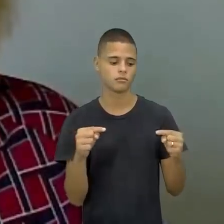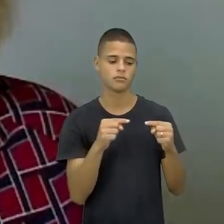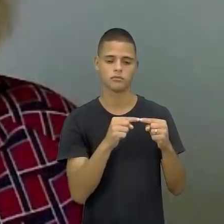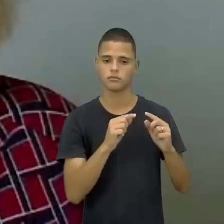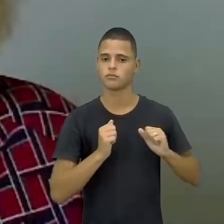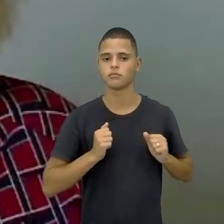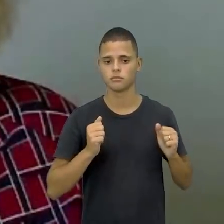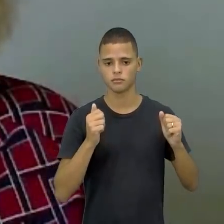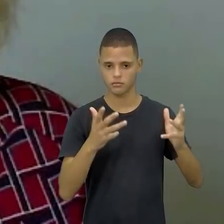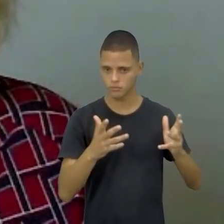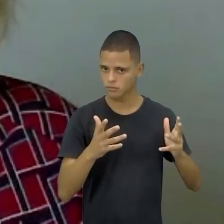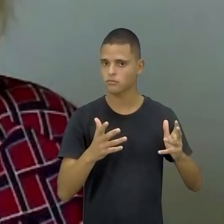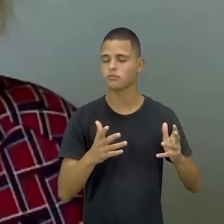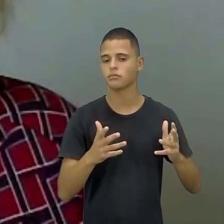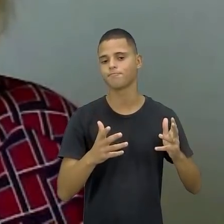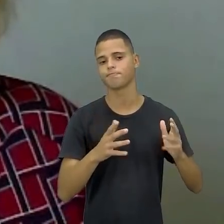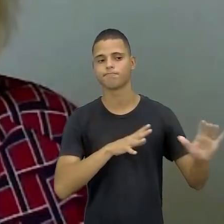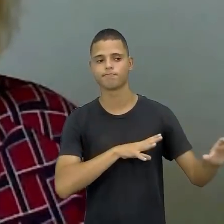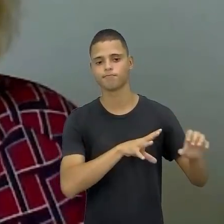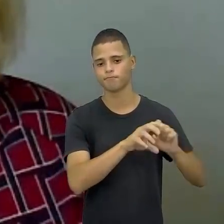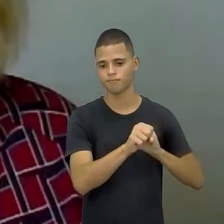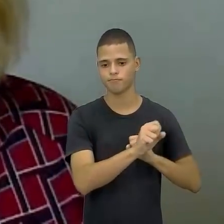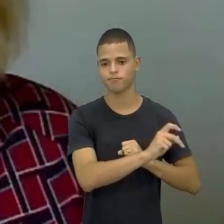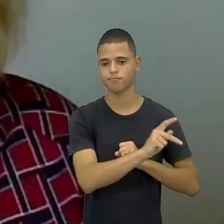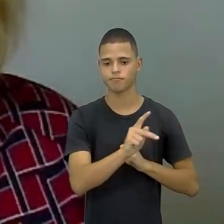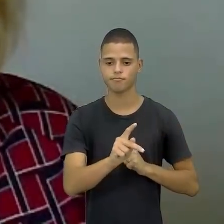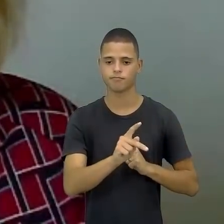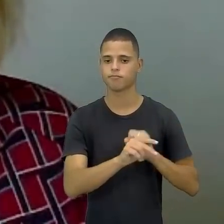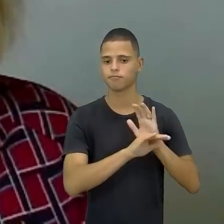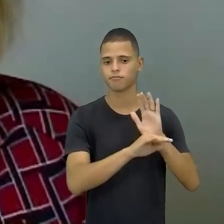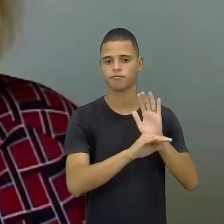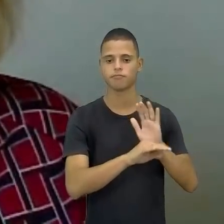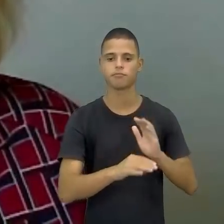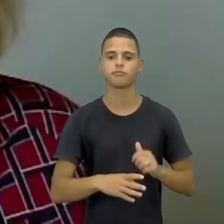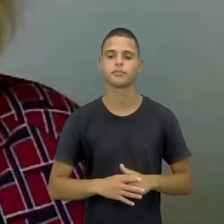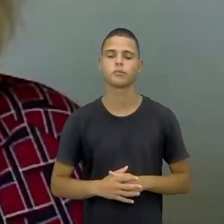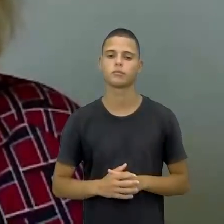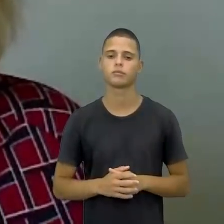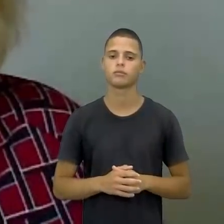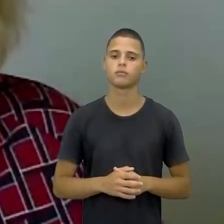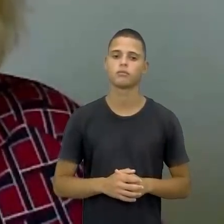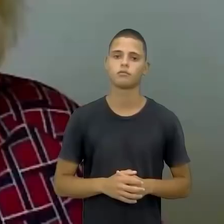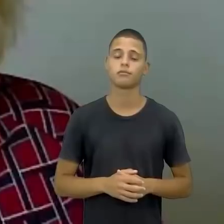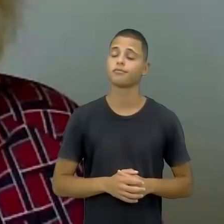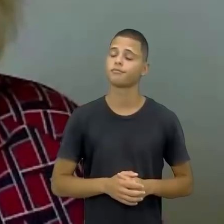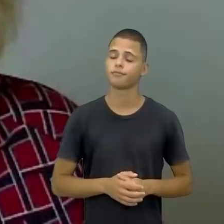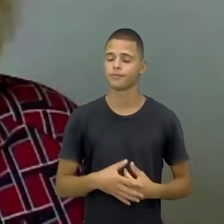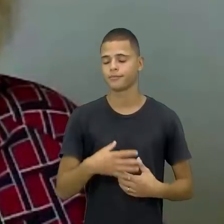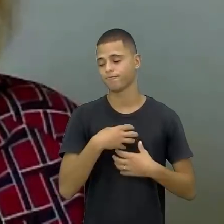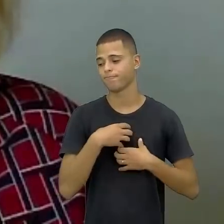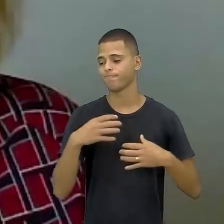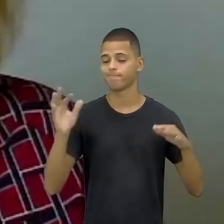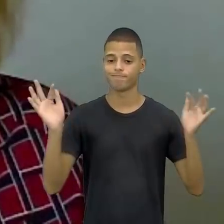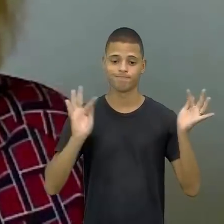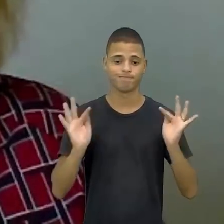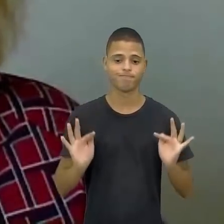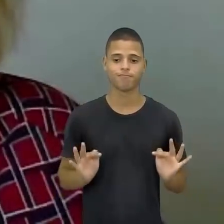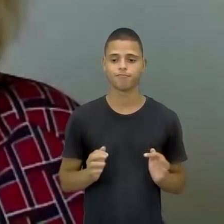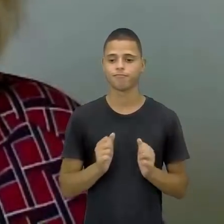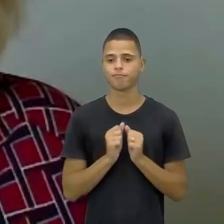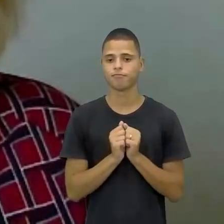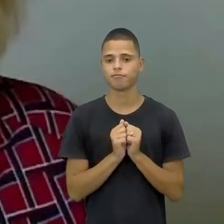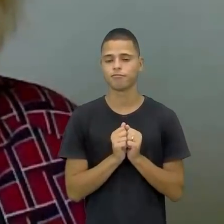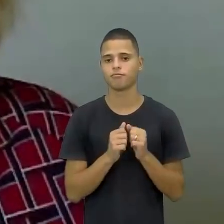muito tempo que eu tenho trabalhado com essas questões de formação de professores, né? Então, eu estou aqui muito feliz em estar aqui com